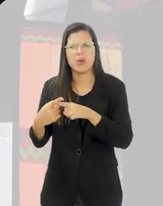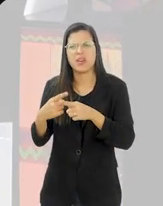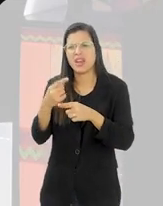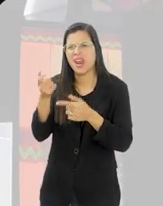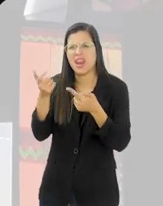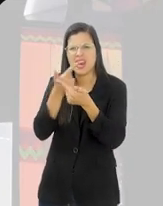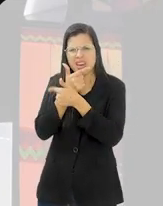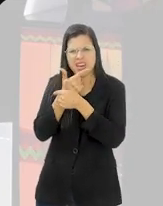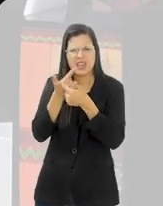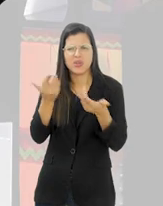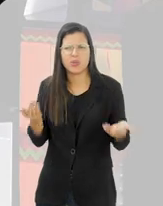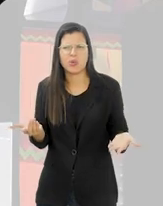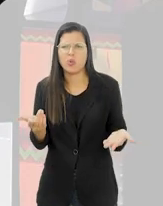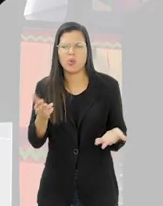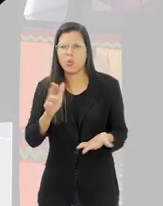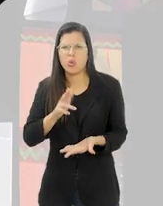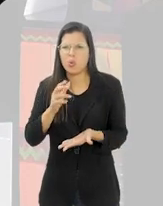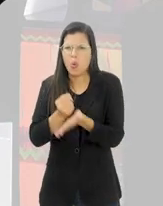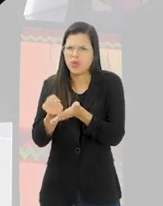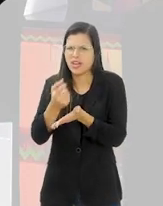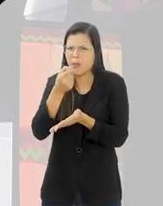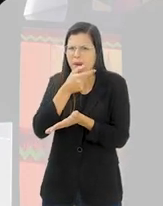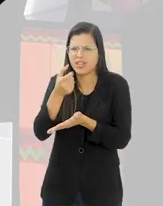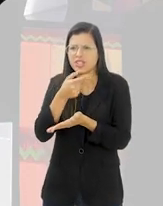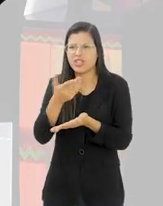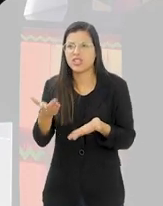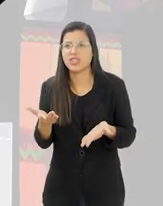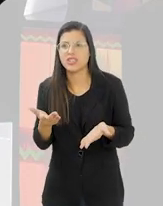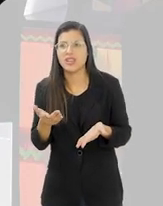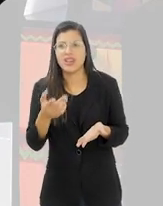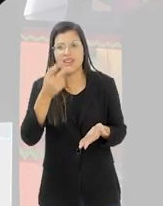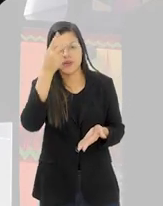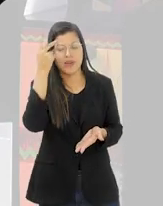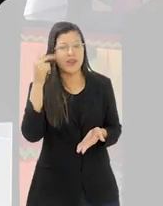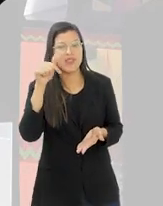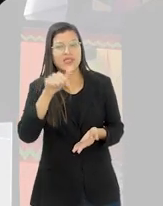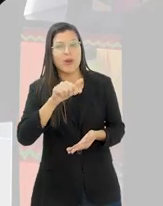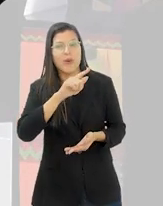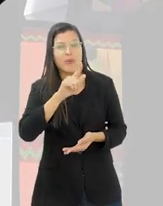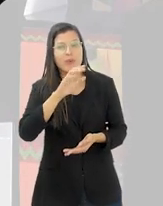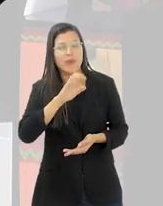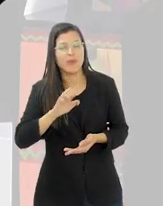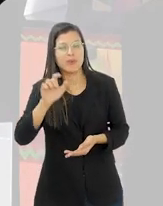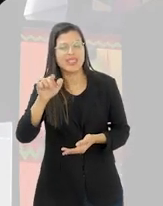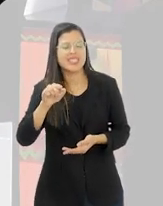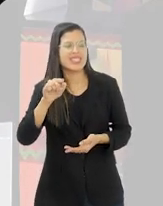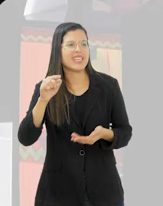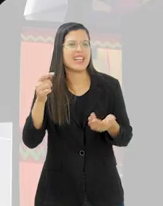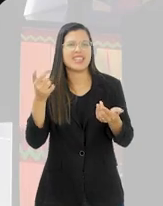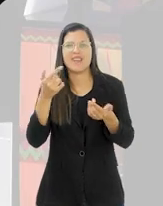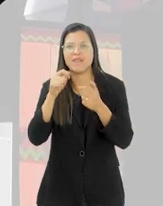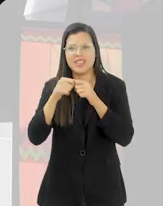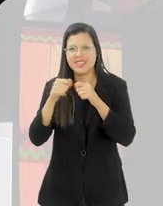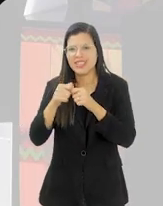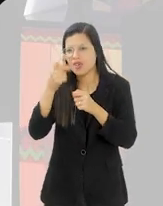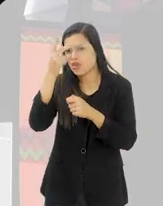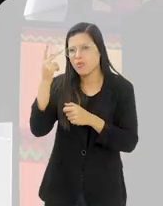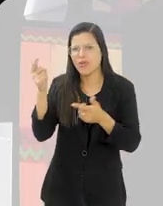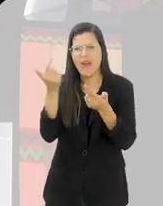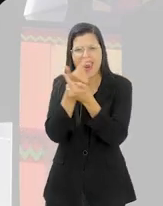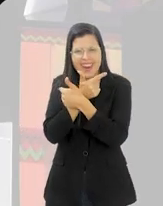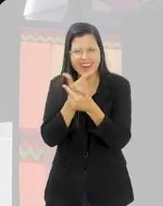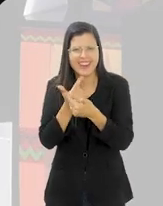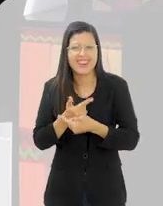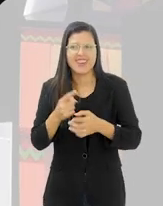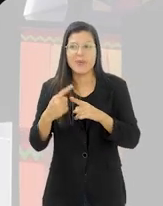esse? Tanta risada é essa? Gostando, né? Claro, melhor risada do que vaia. E aí todo mundo, gente, o Zé Catimba está acabando de fazer o povo rir lá, porque